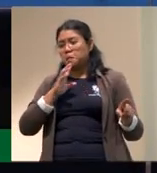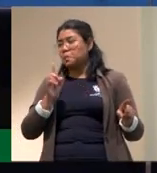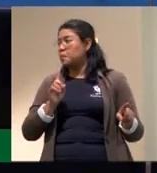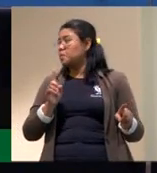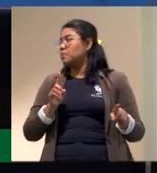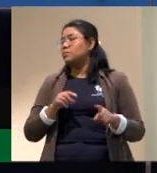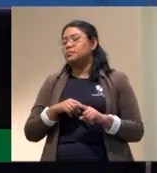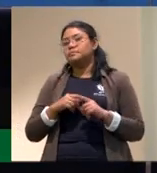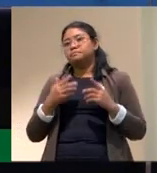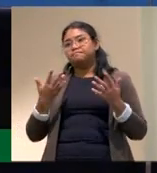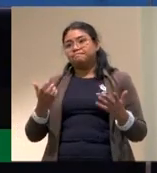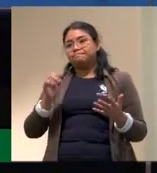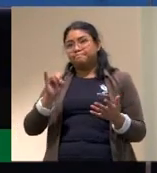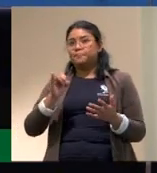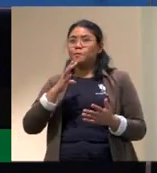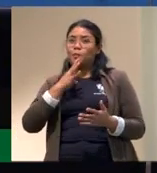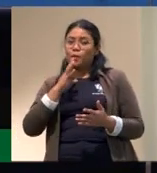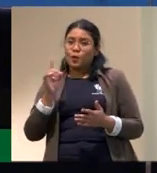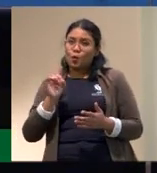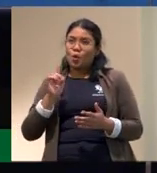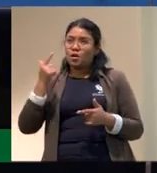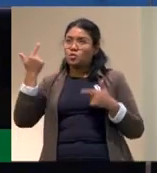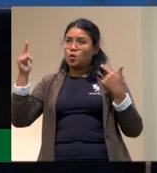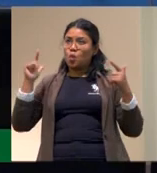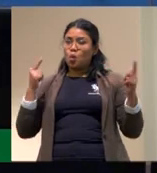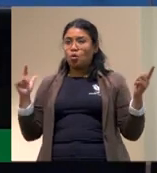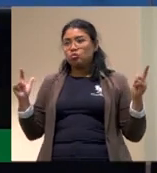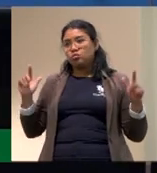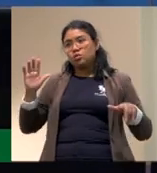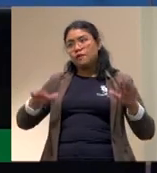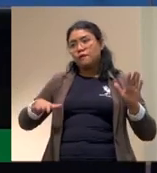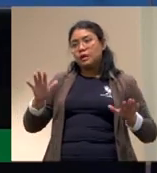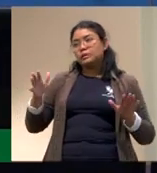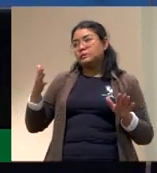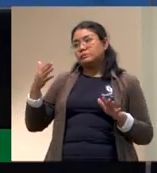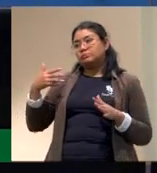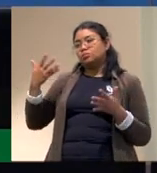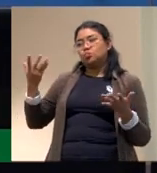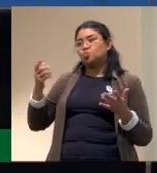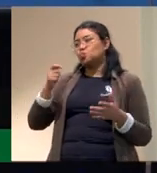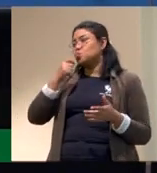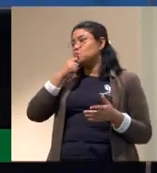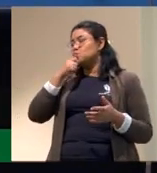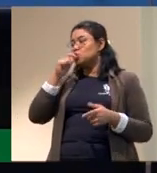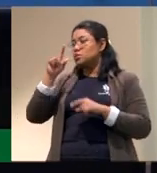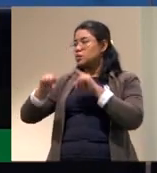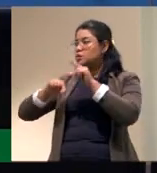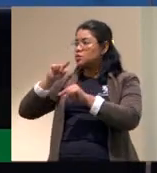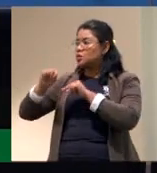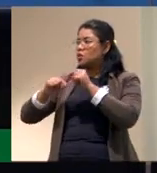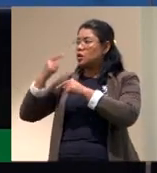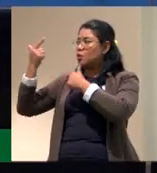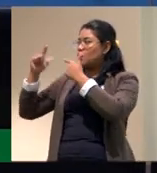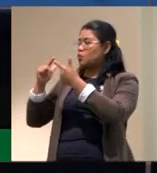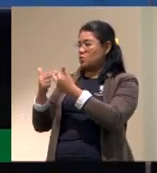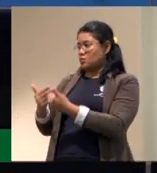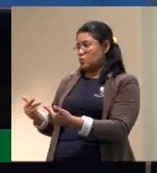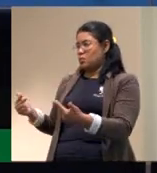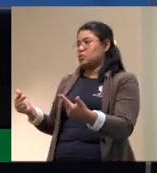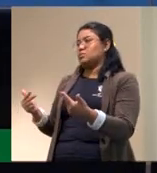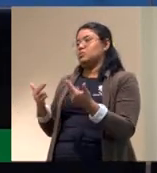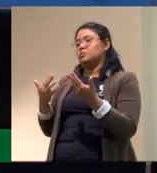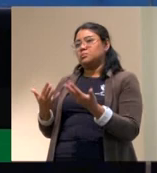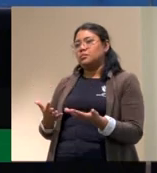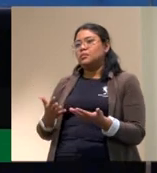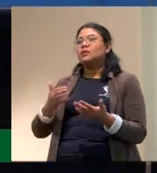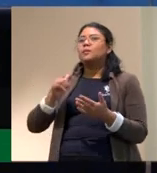né? Então, se elas não conhecem outra coisa, talvez elas não tenham a escolha de gostar de outra coisa, né? Então, essa